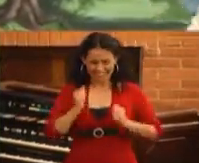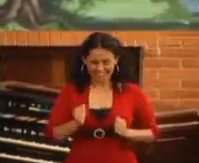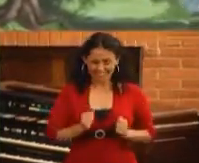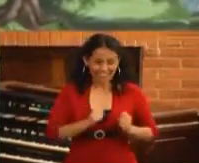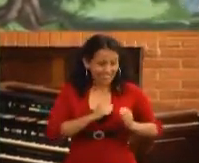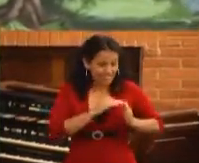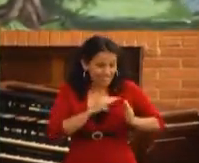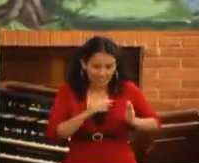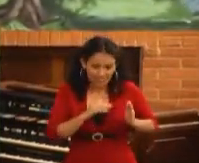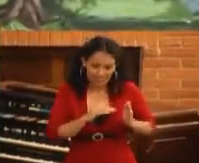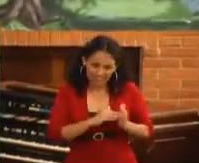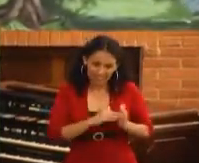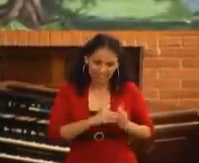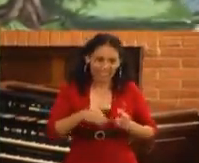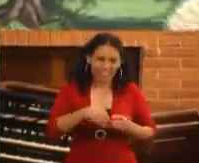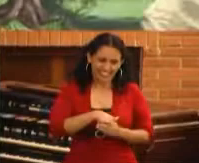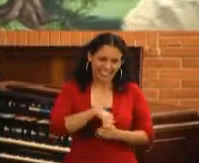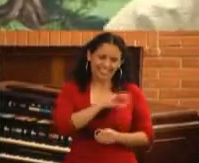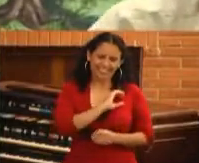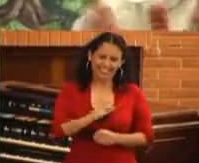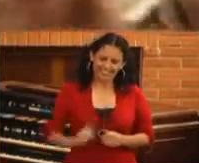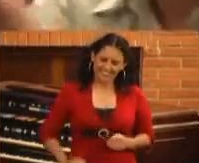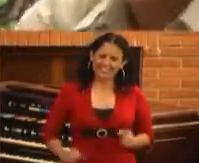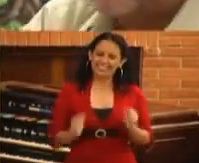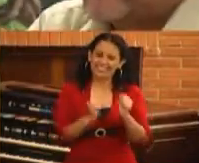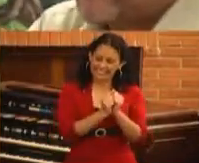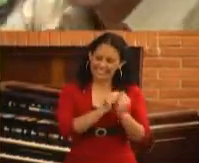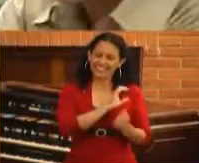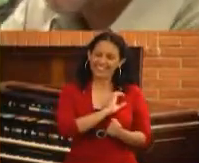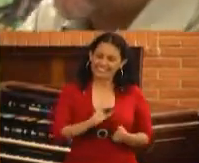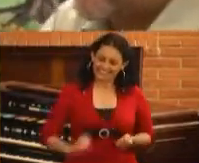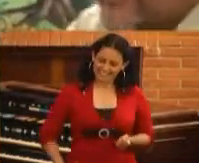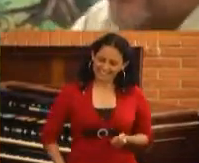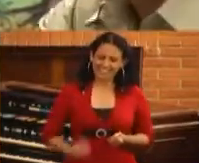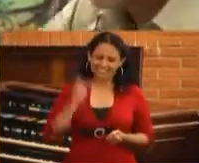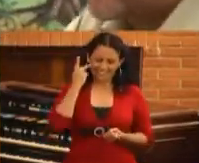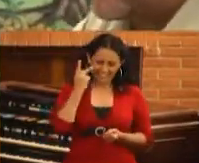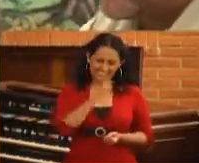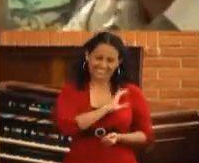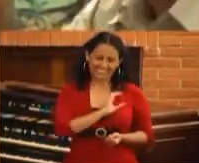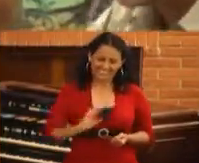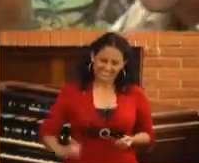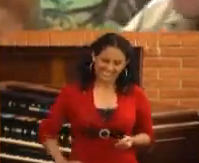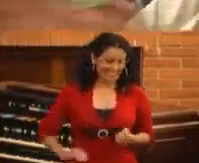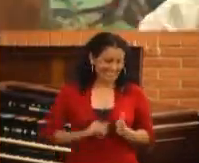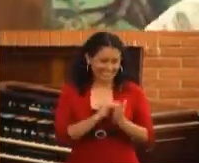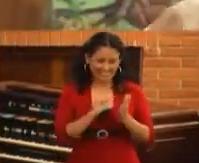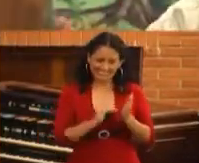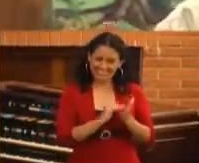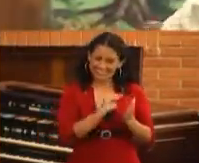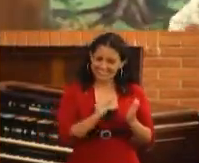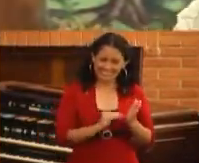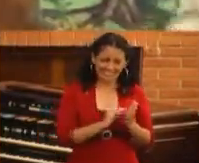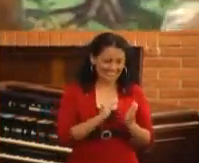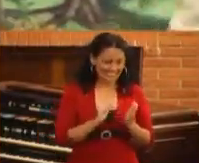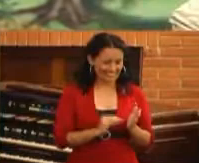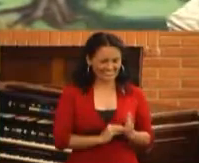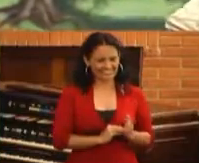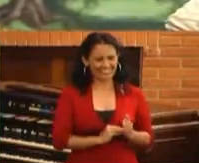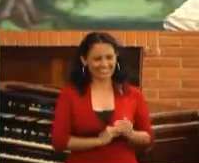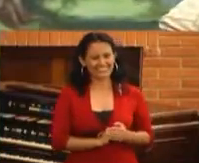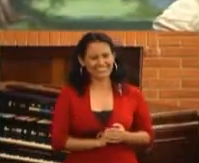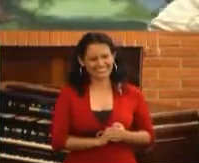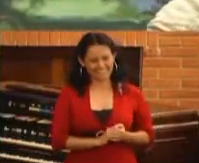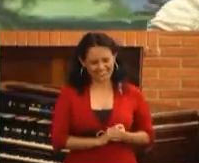Tudo com Cristo, em Cristo, com Cristo, em Cristo, com Cristo, em Cristo, com Cristo. A preposição muda,